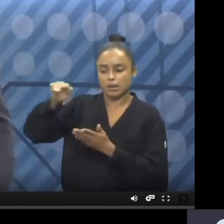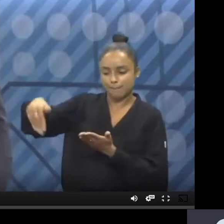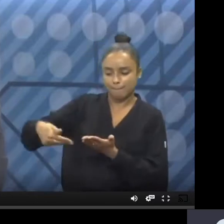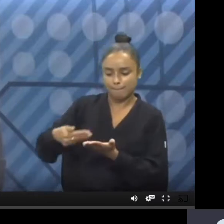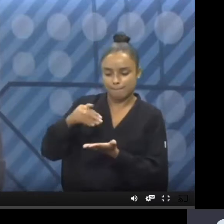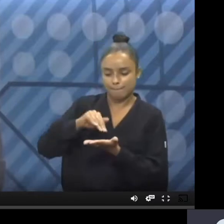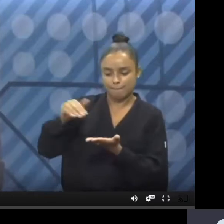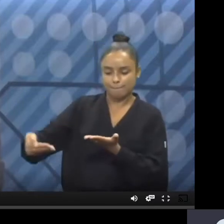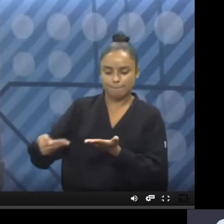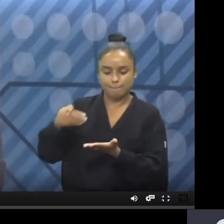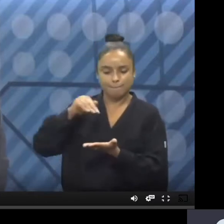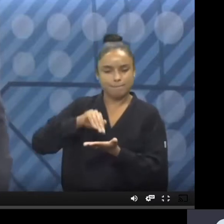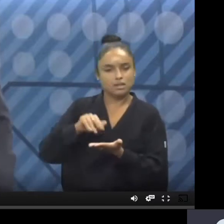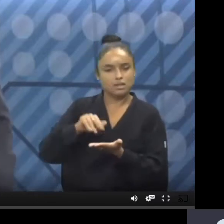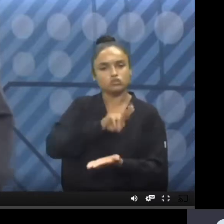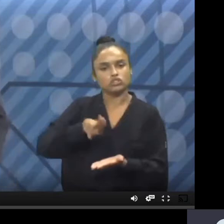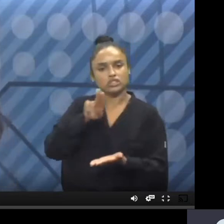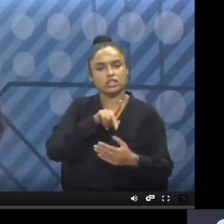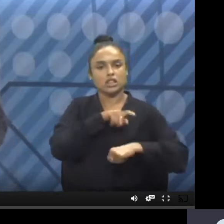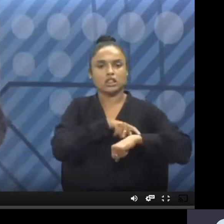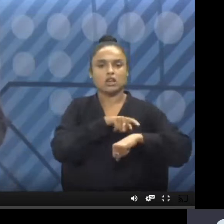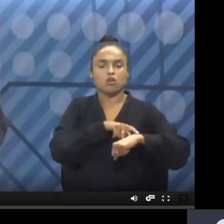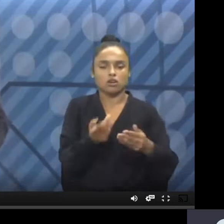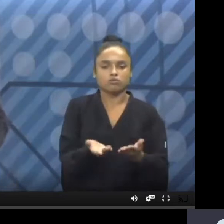utilizados na pesagem. E para